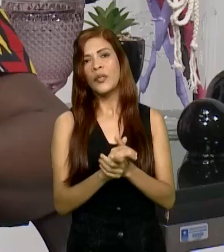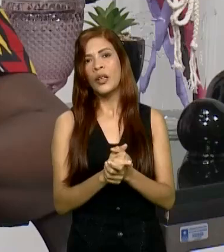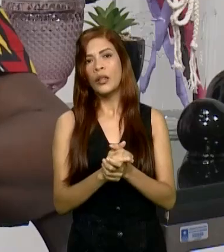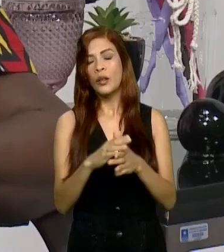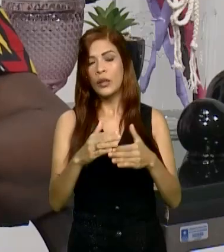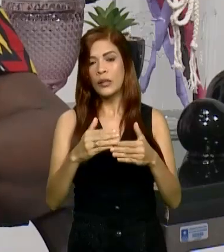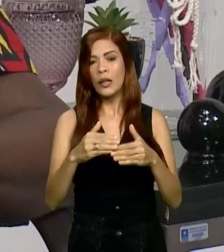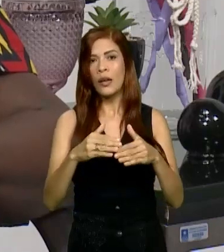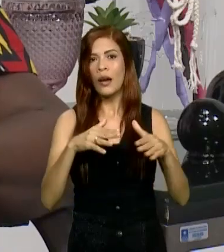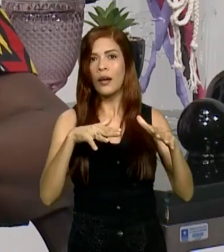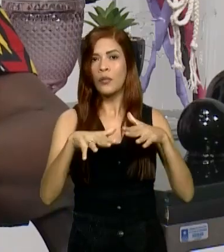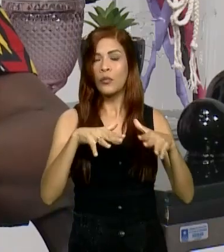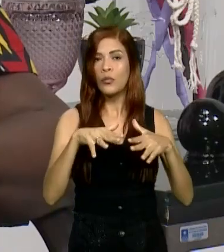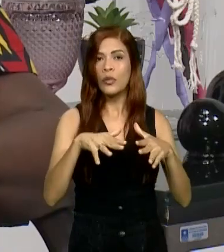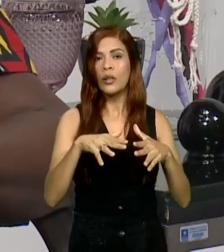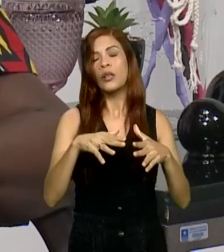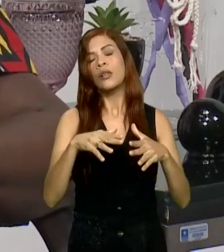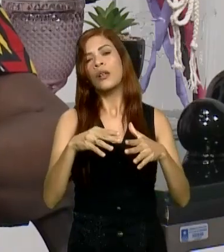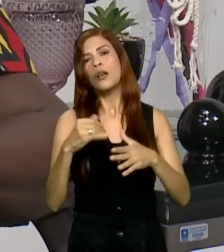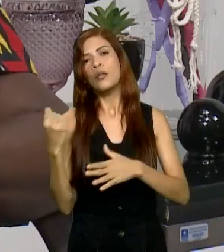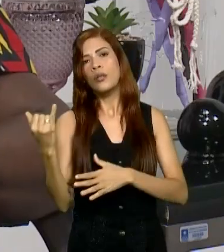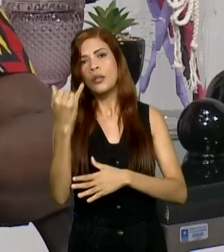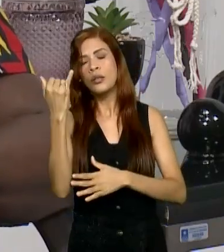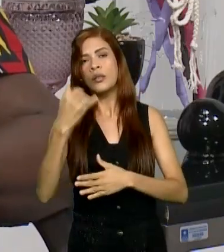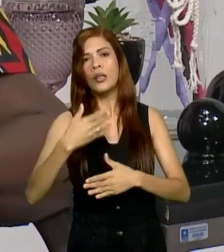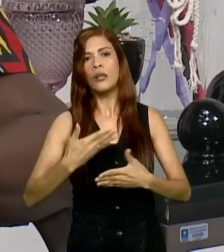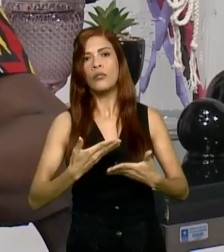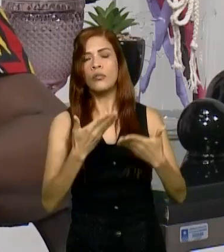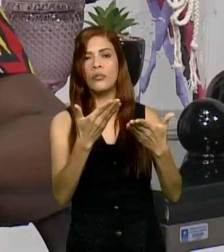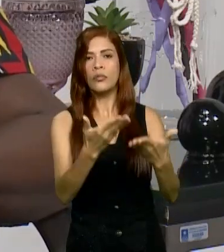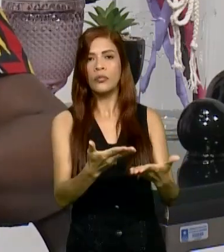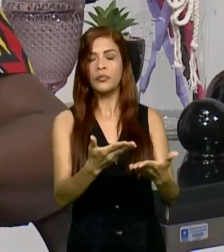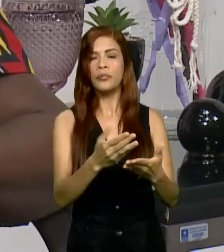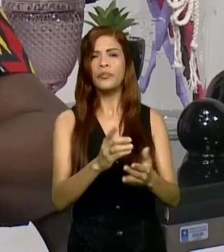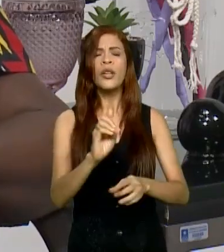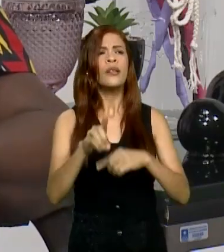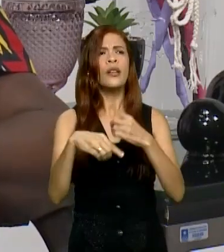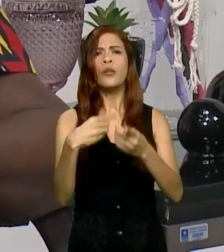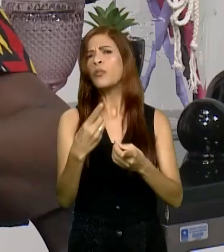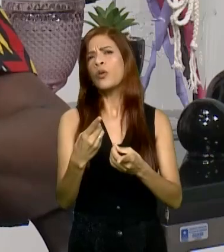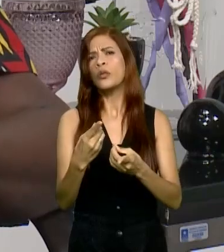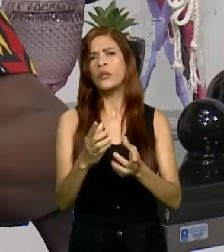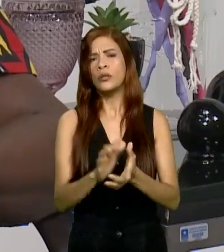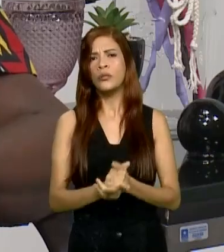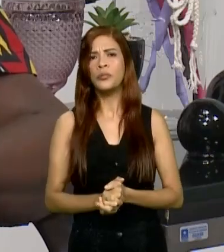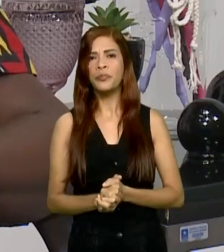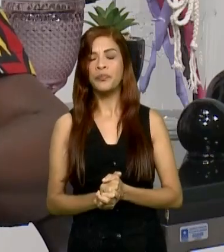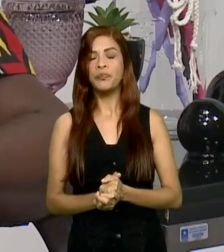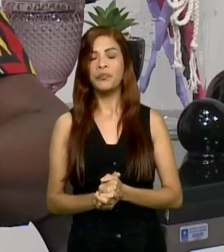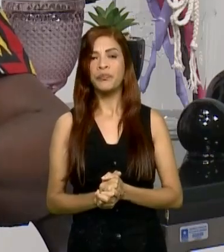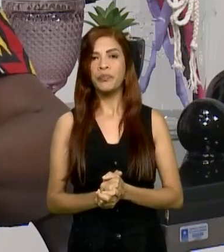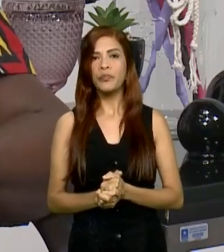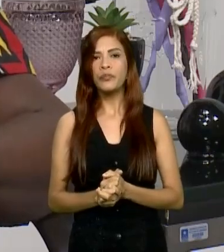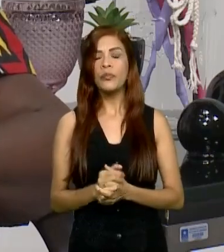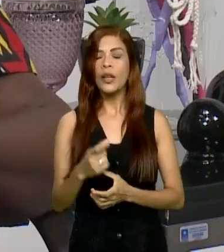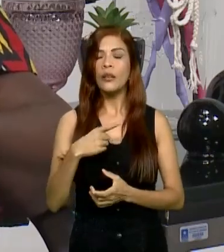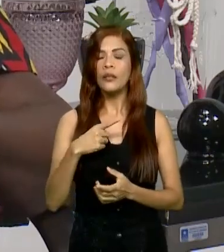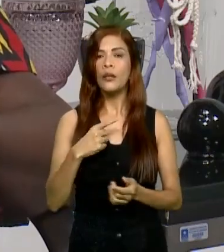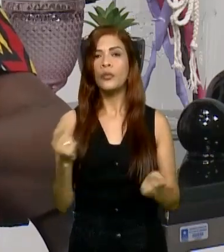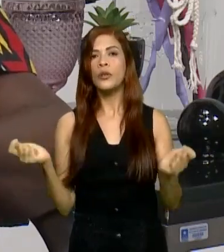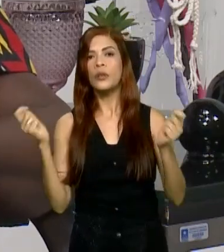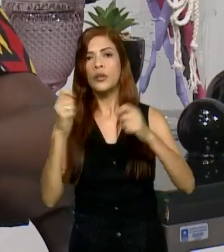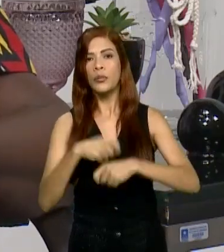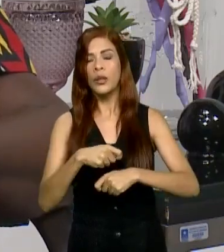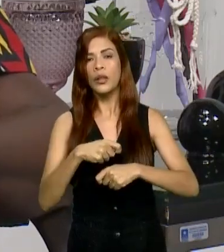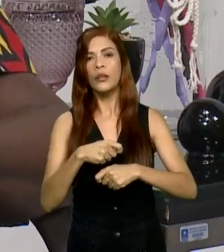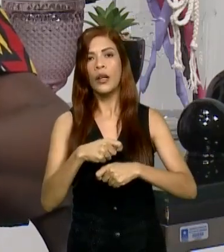levar todos os serviços que foi necessário, mas depois, né? Então, se nós tivéssemos a possibilidade de ter algo para